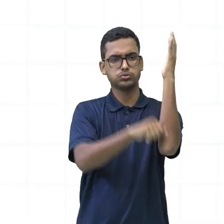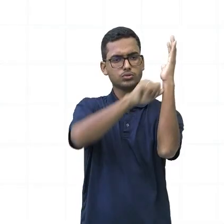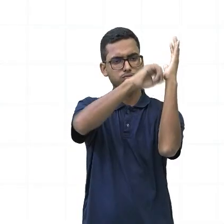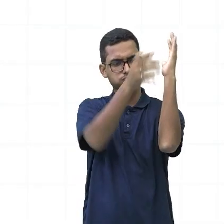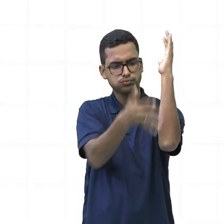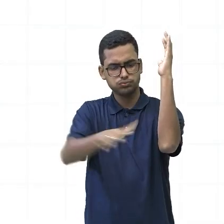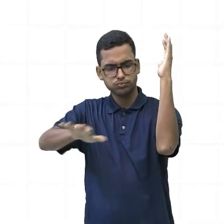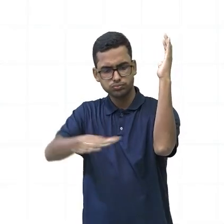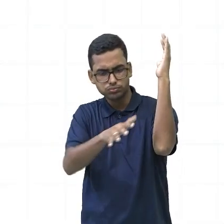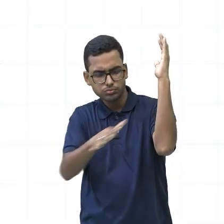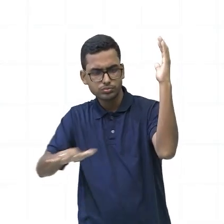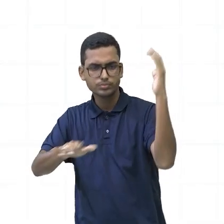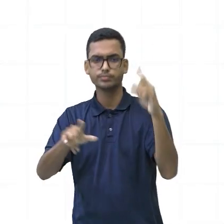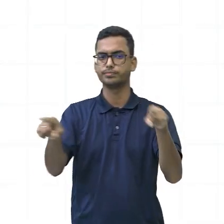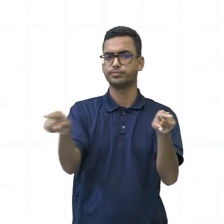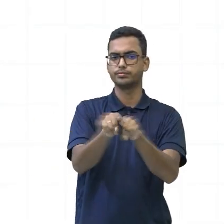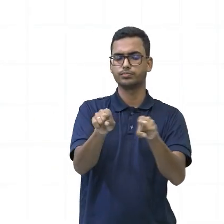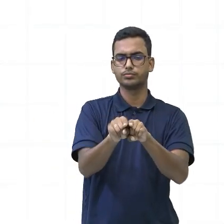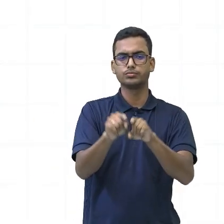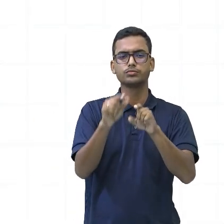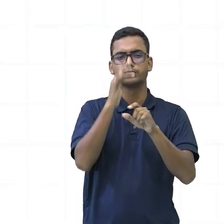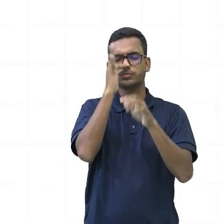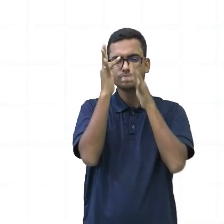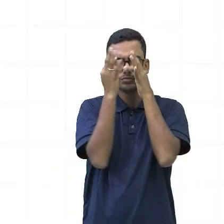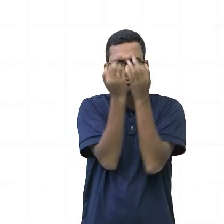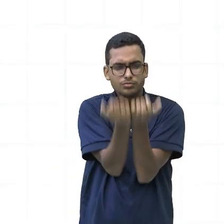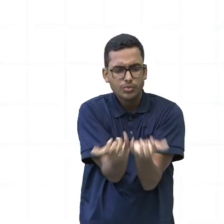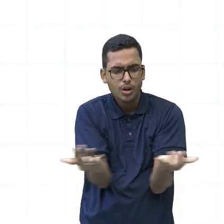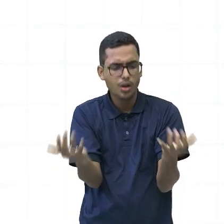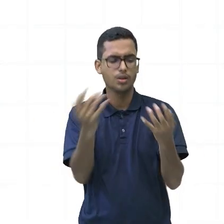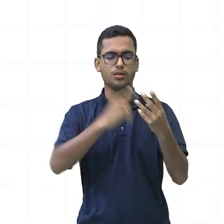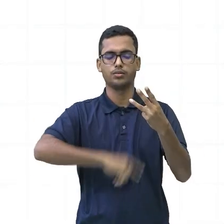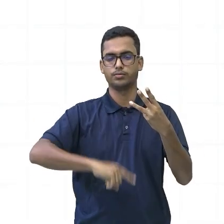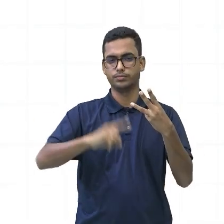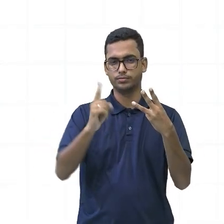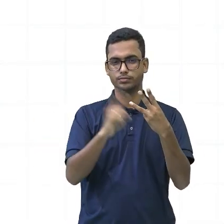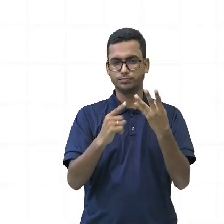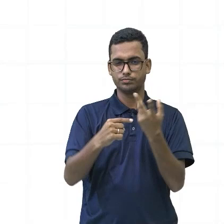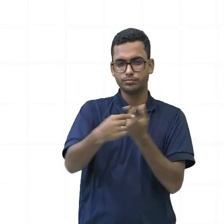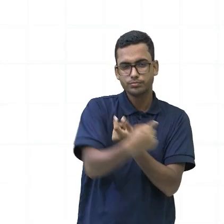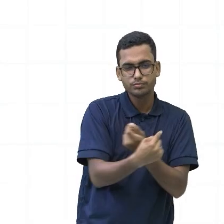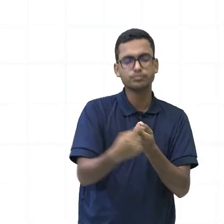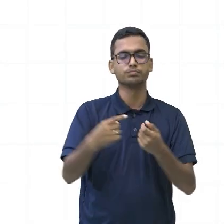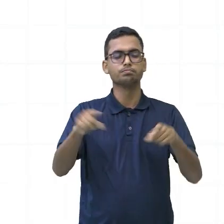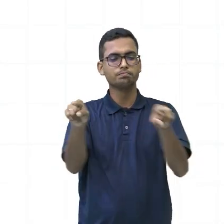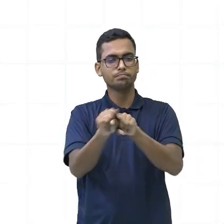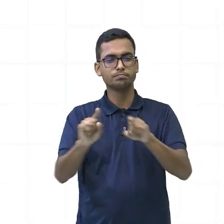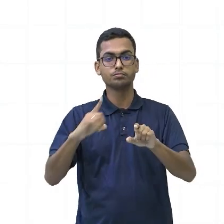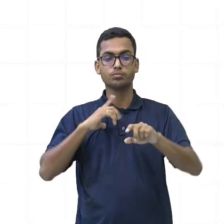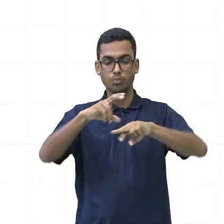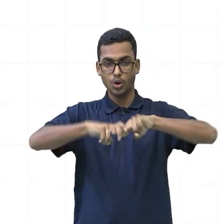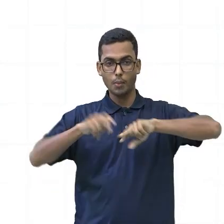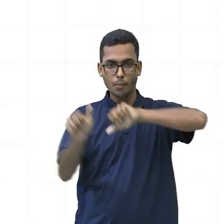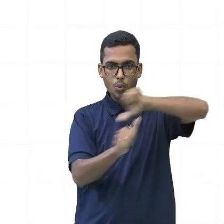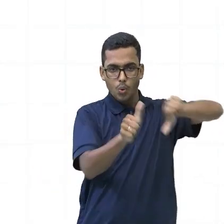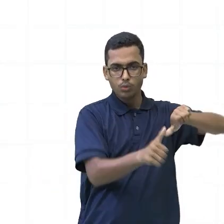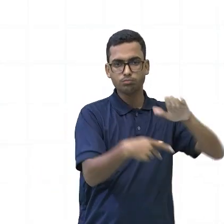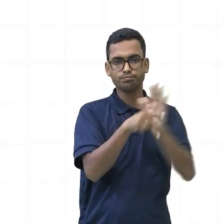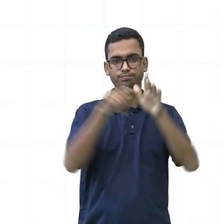nesses locais, porque a paisagem muda de acordo com essas estações. E a gente vai falar agora das